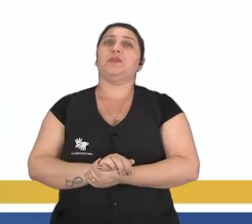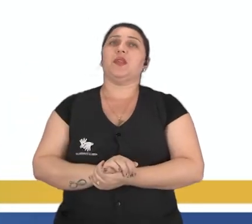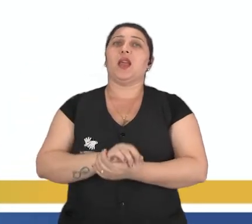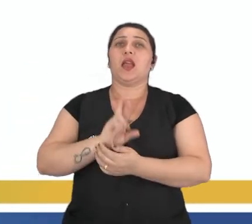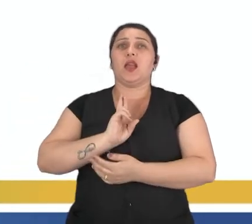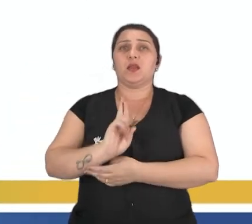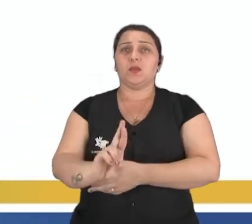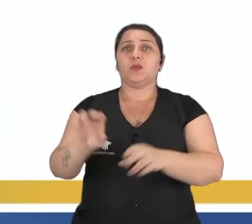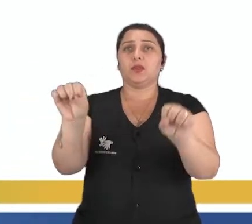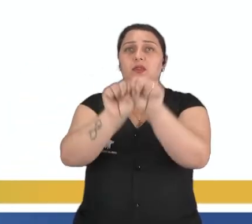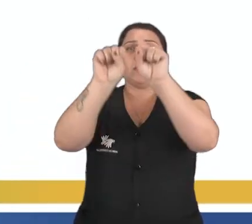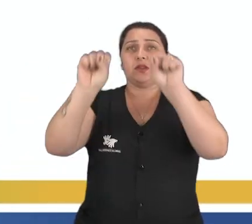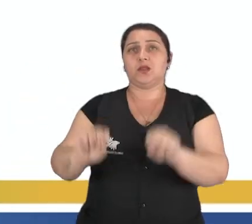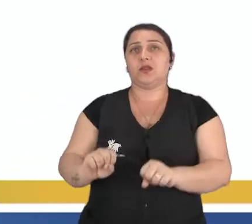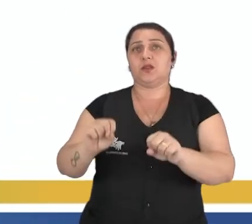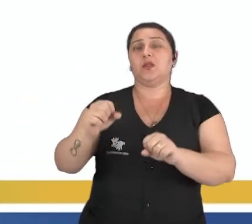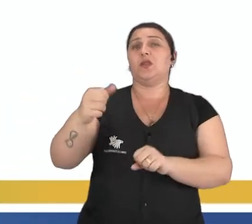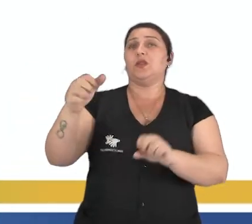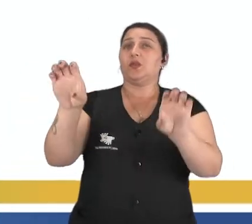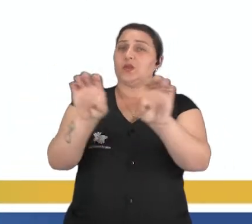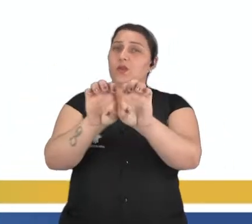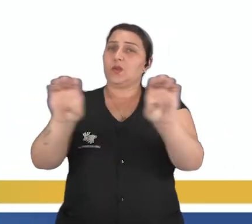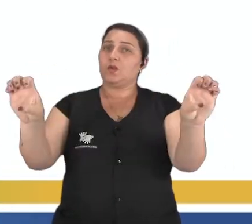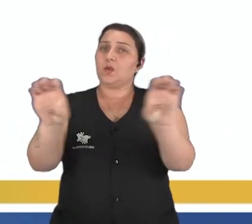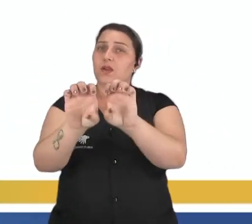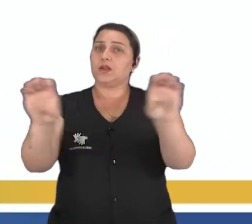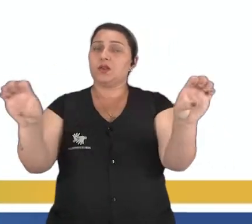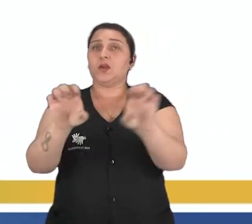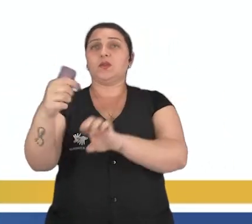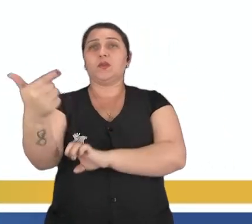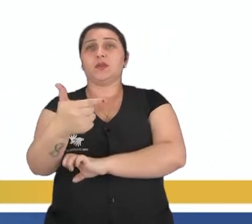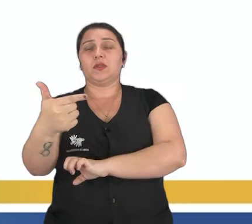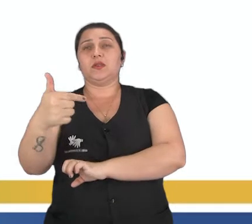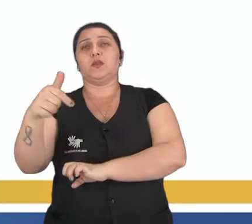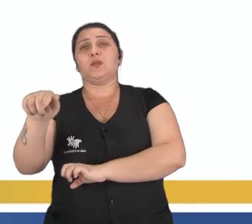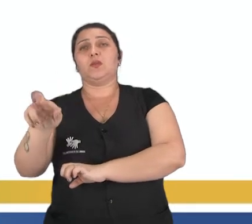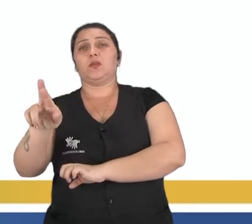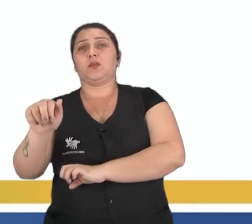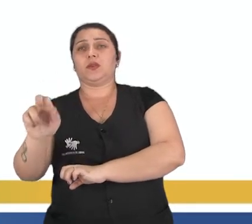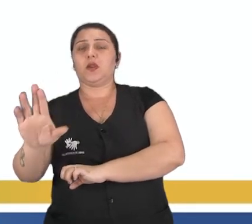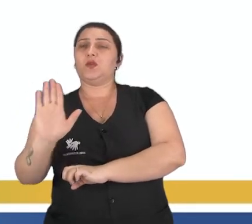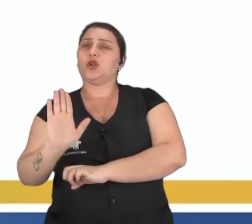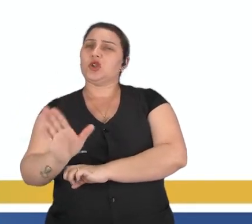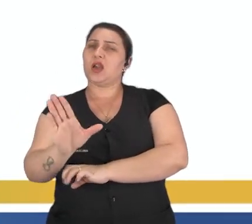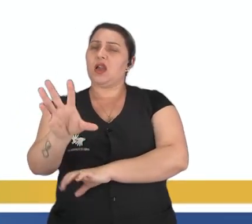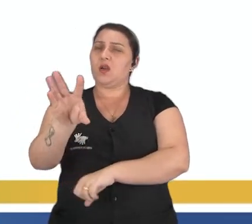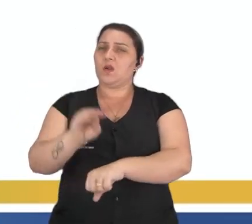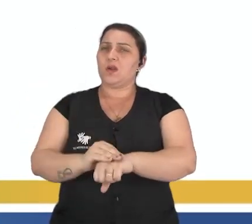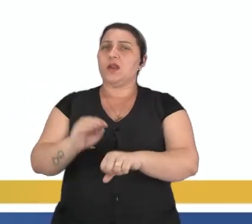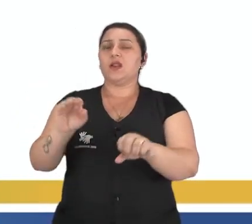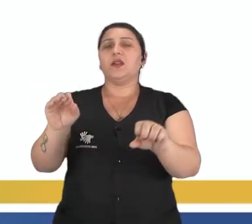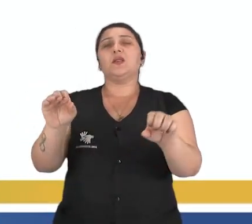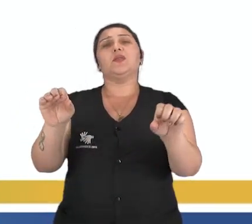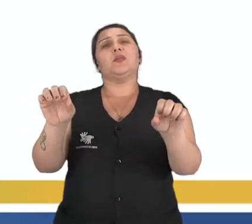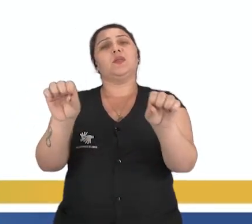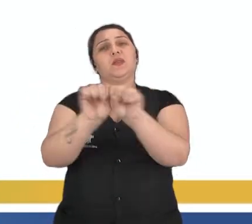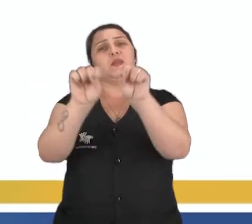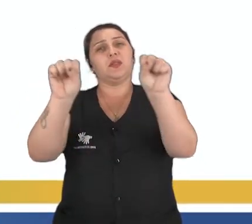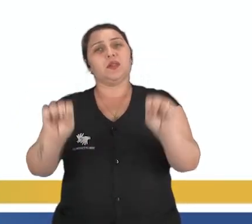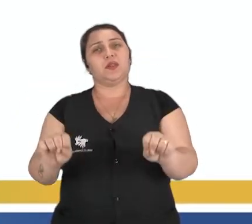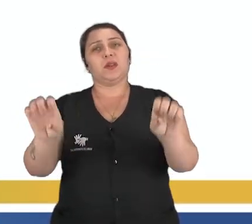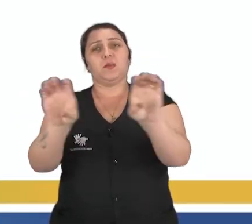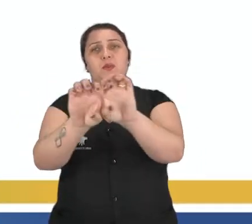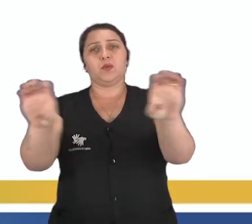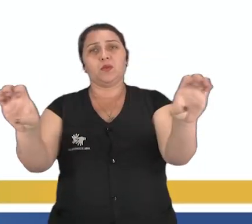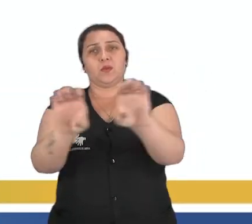Agora, resolvendo sistemas de equações do segundo grau. Aqui você já sabe reconhecer sistemas de equações e você